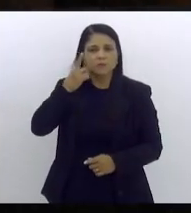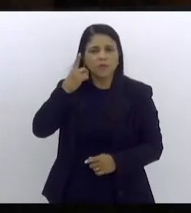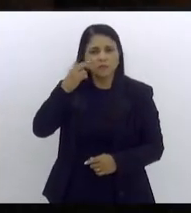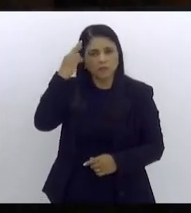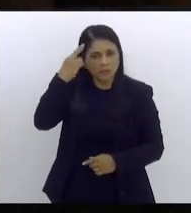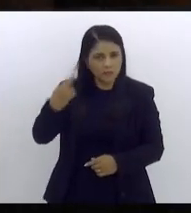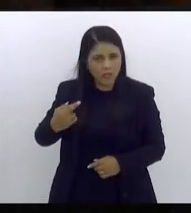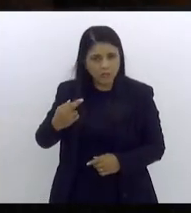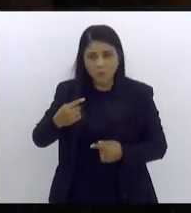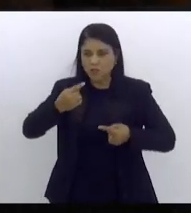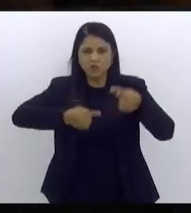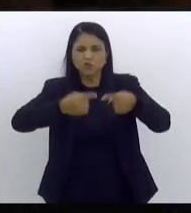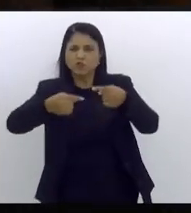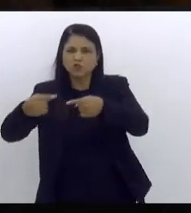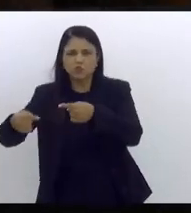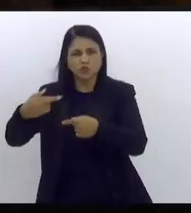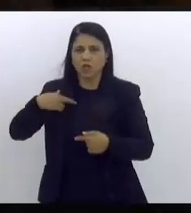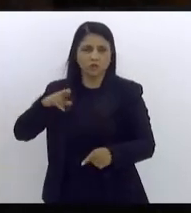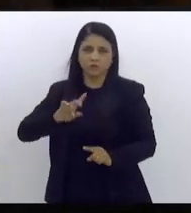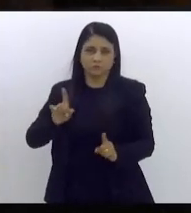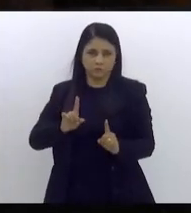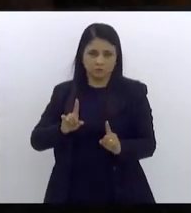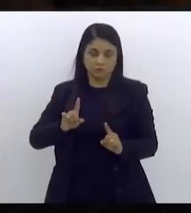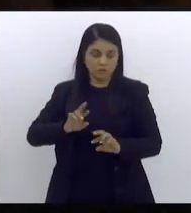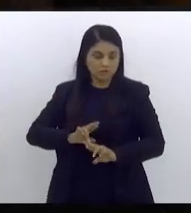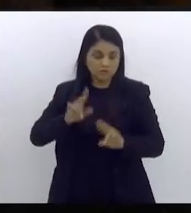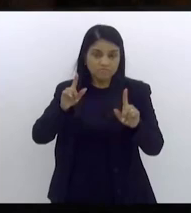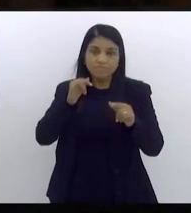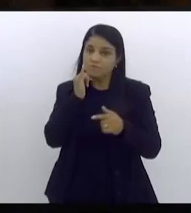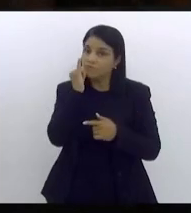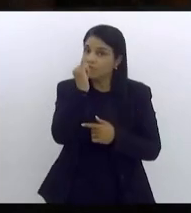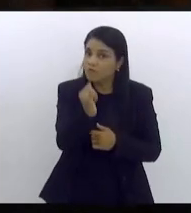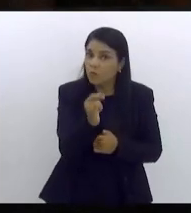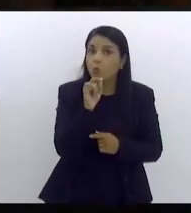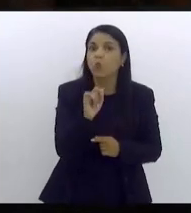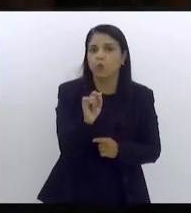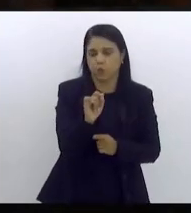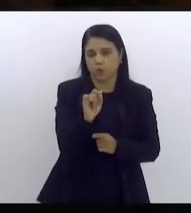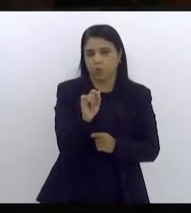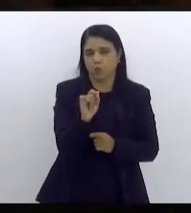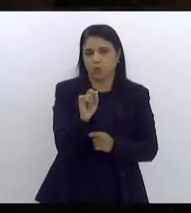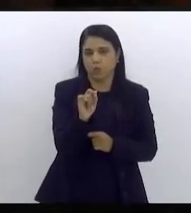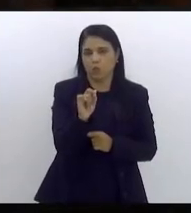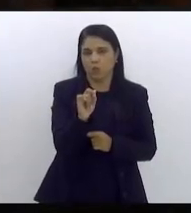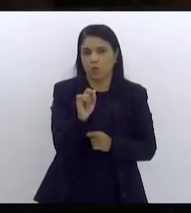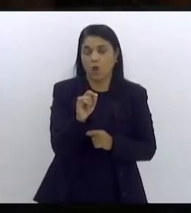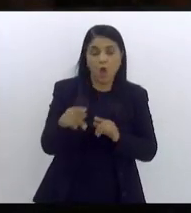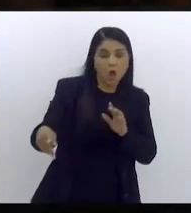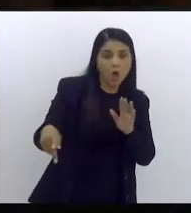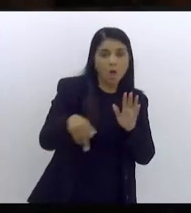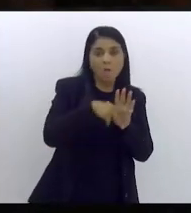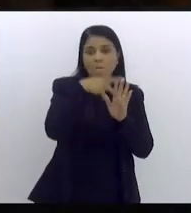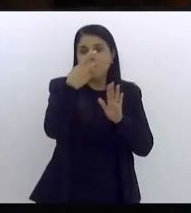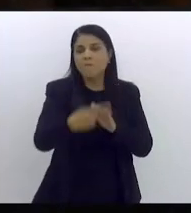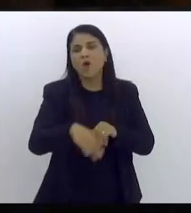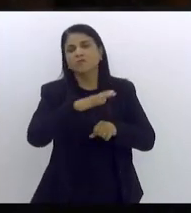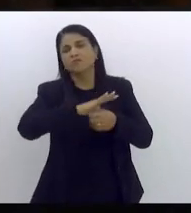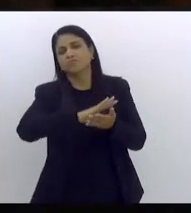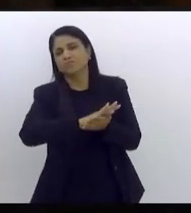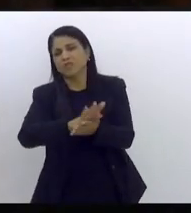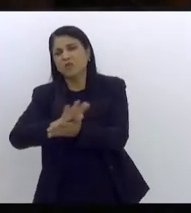discussão religiosa, não, mas é para dizer que isso deriva do próprio preconceito que